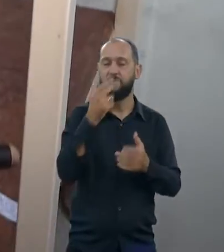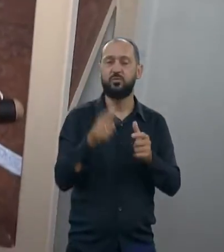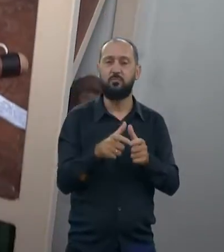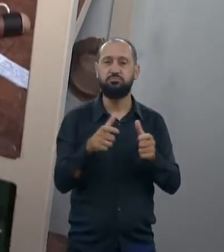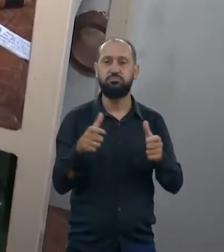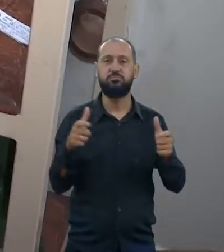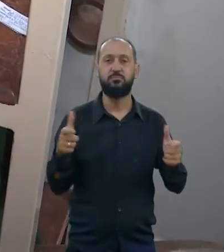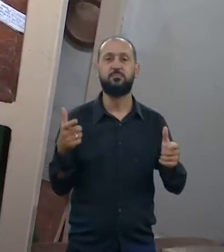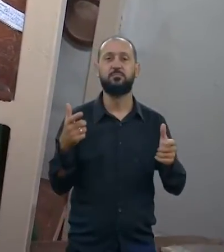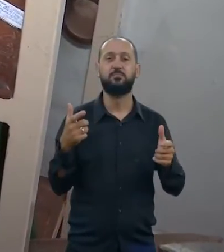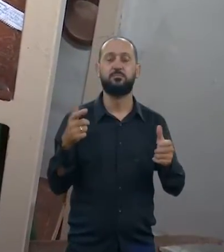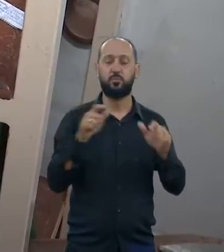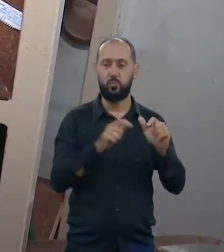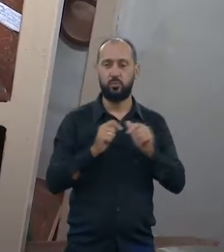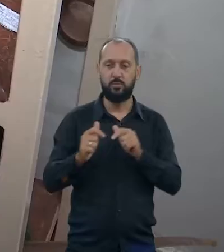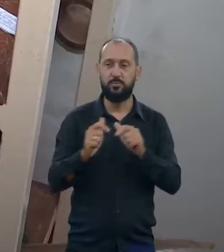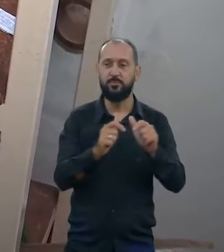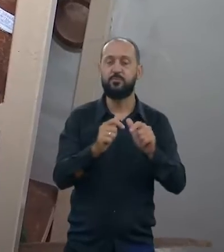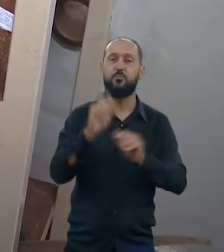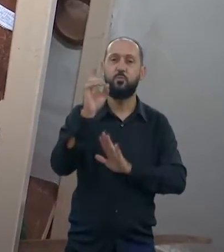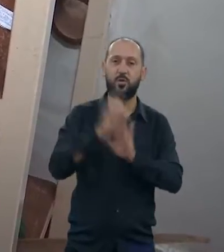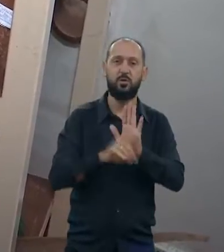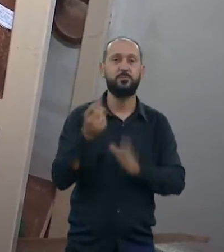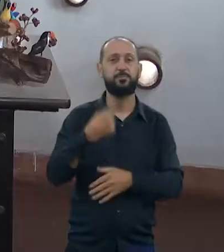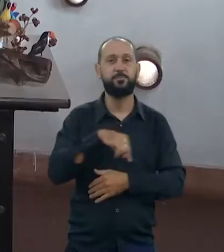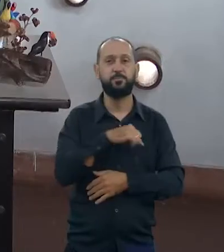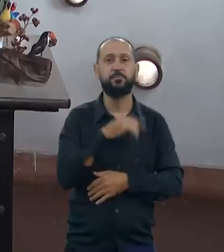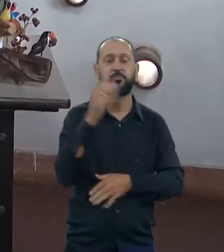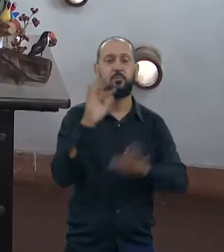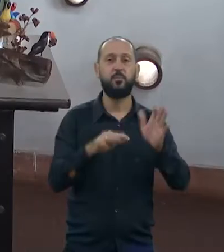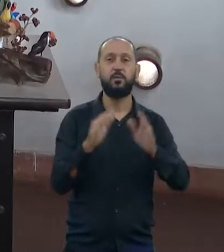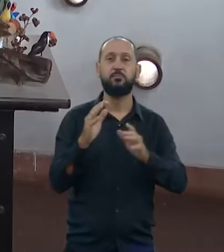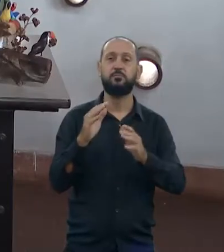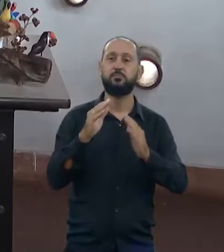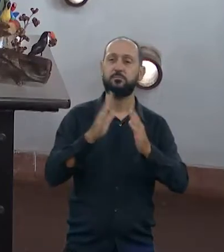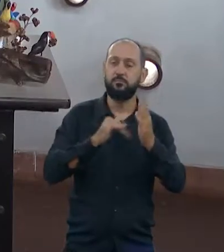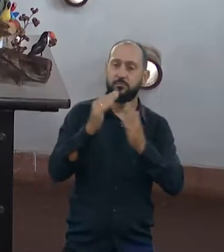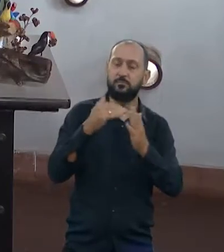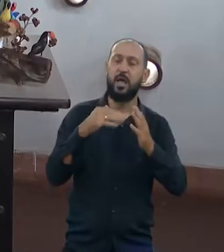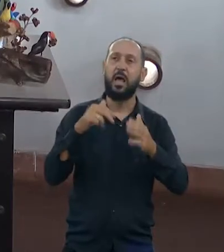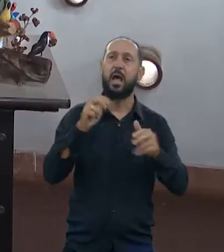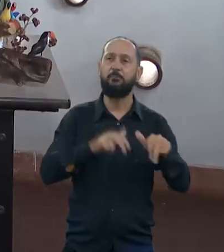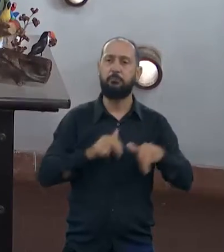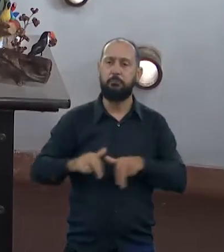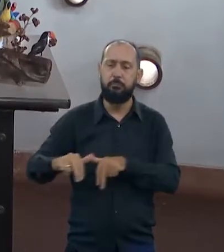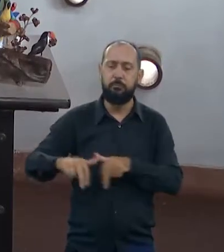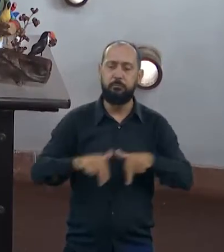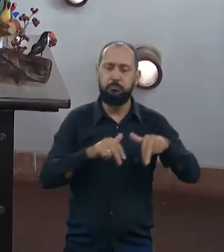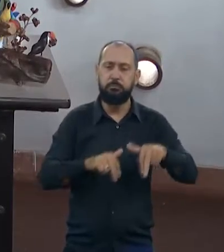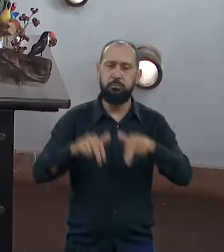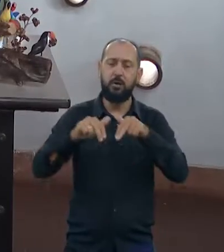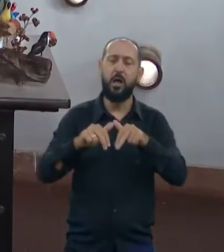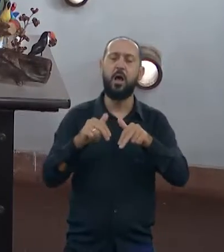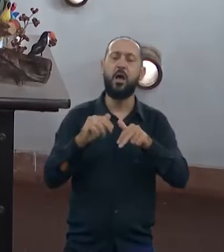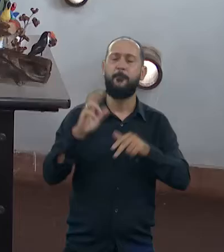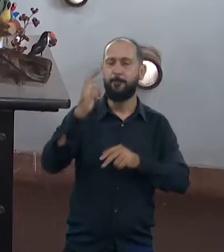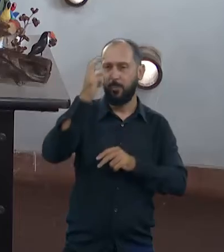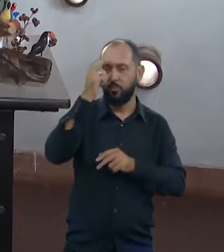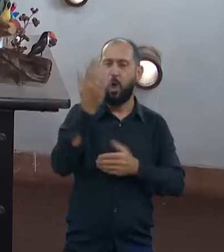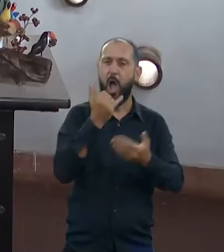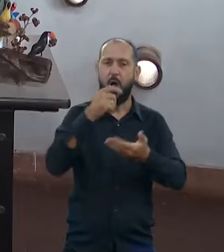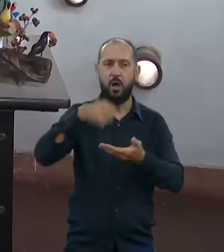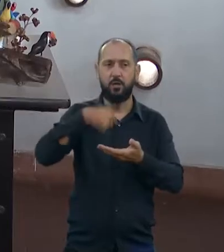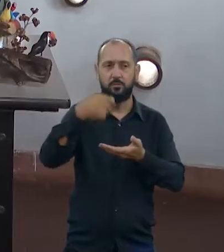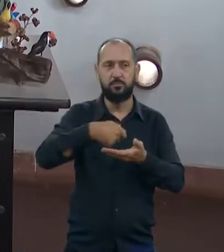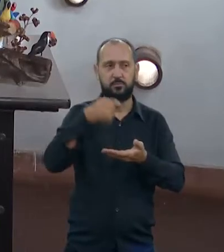estamos ocupando esses espaços que é direito nosso. Em questão do artesanato, em questão da nossa dança, da nossa pintura, das nossas comidas